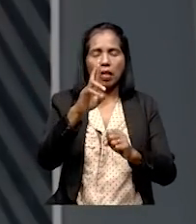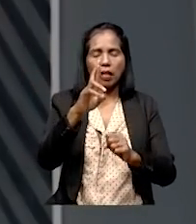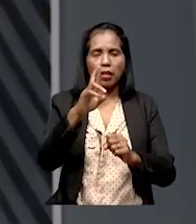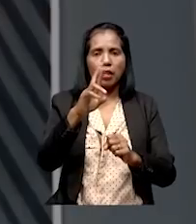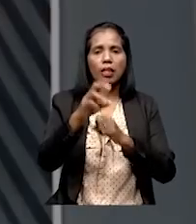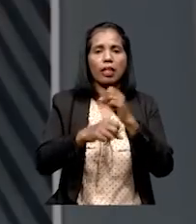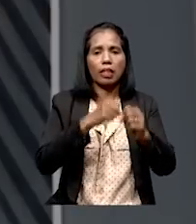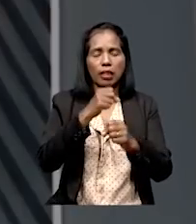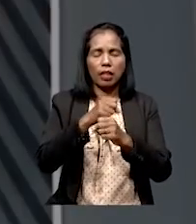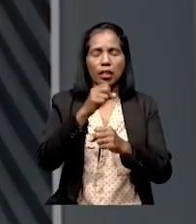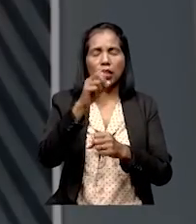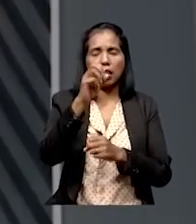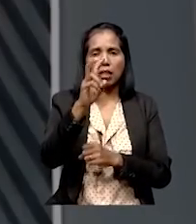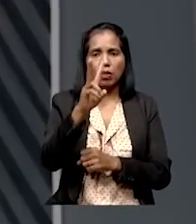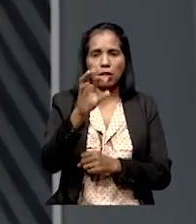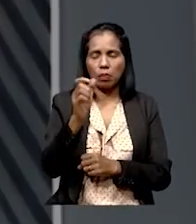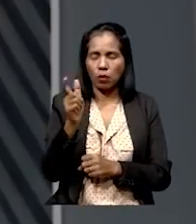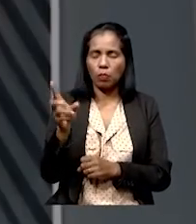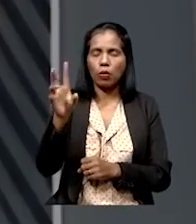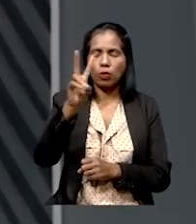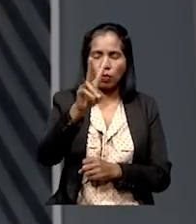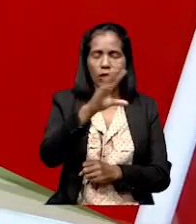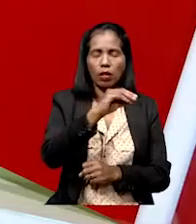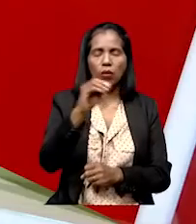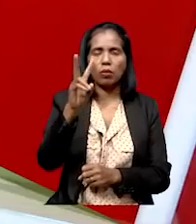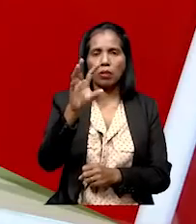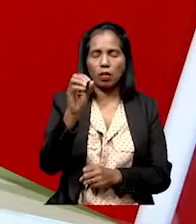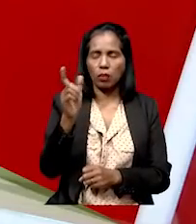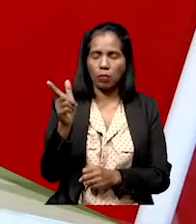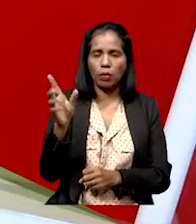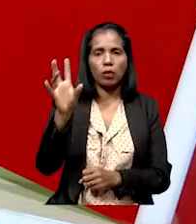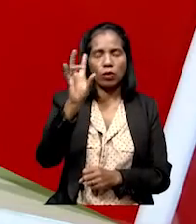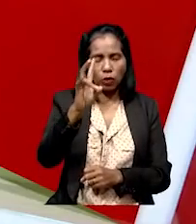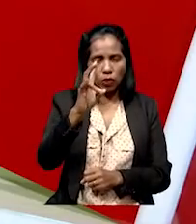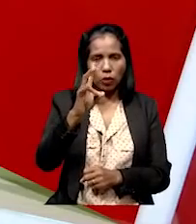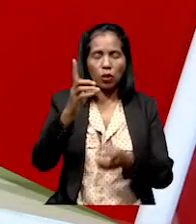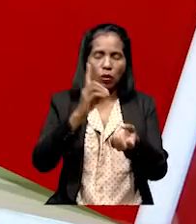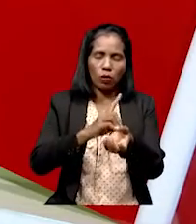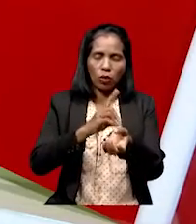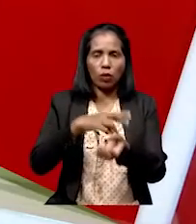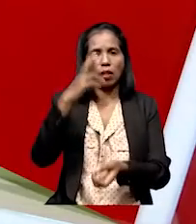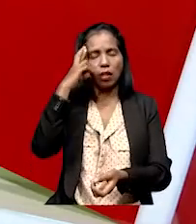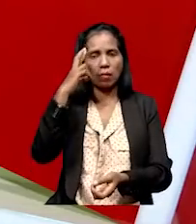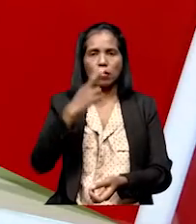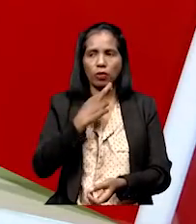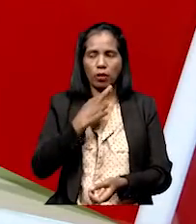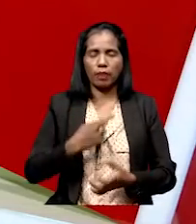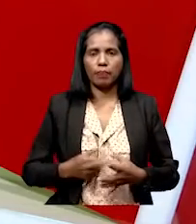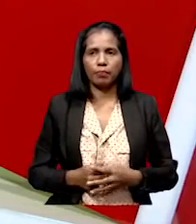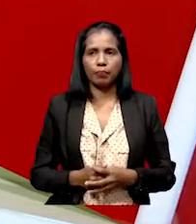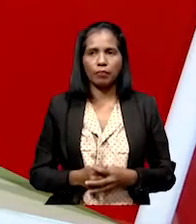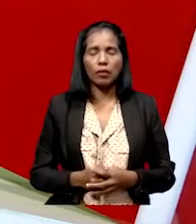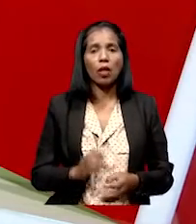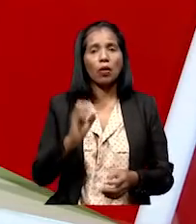2022-2027, a cada doutora ser, é uma decisão para o time. Adiak, vice